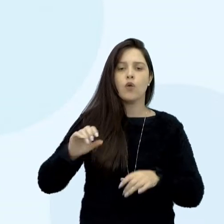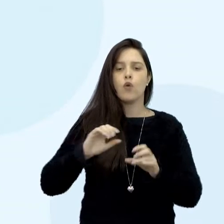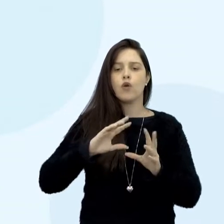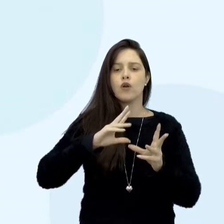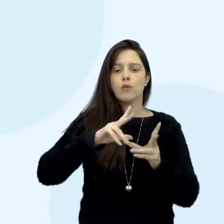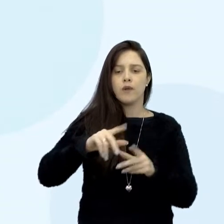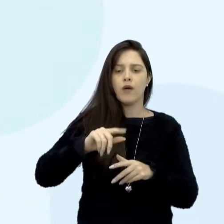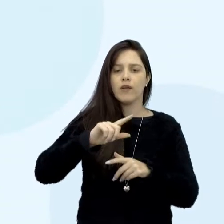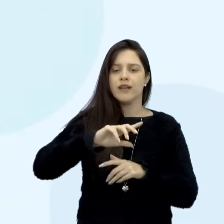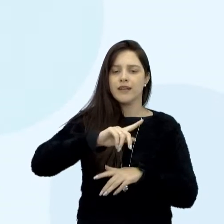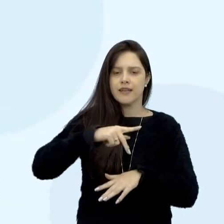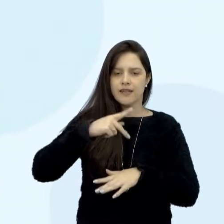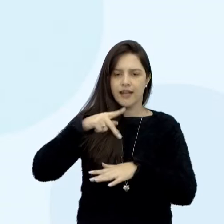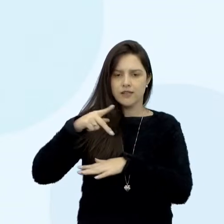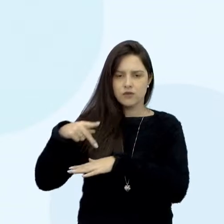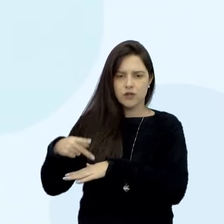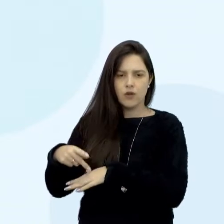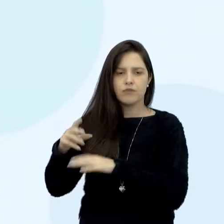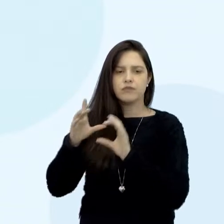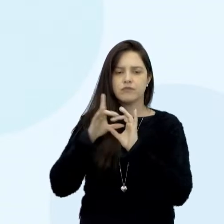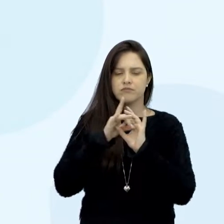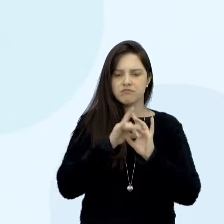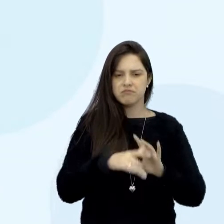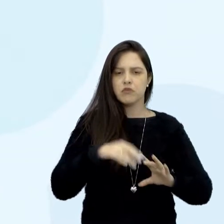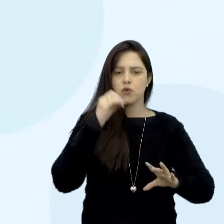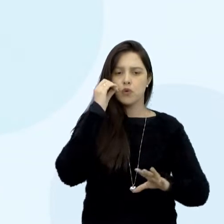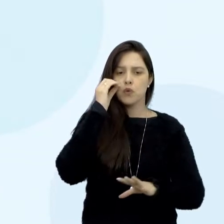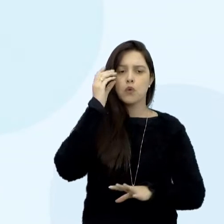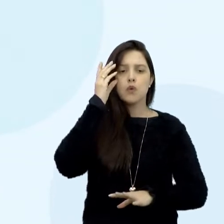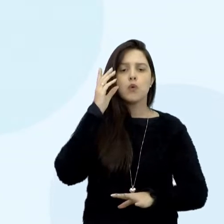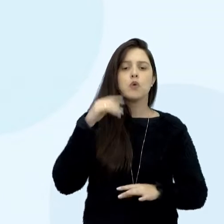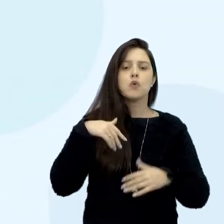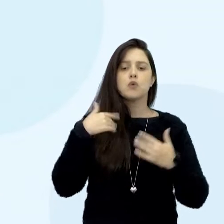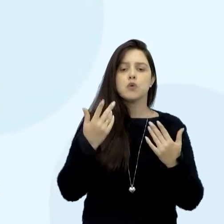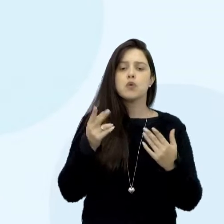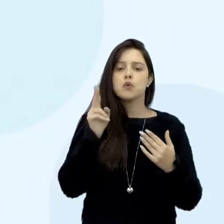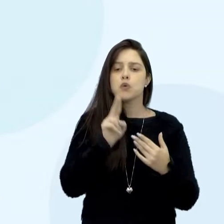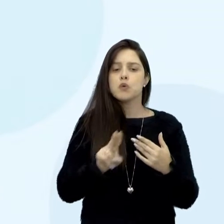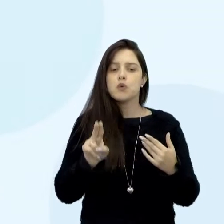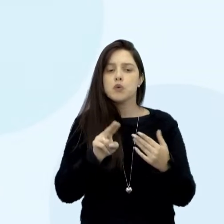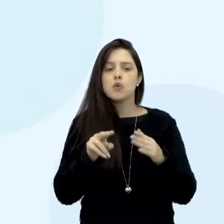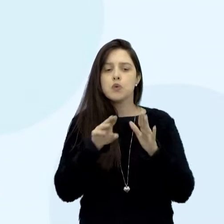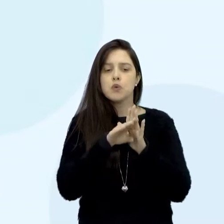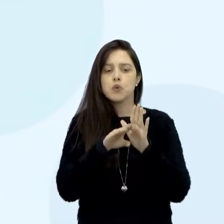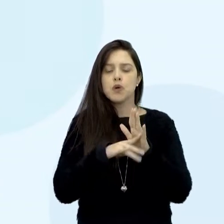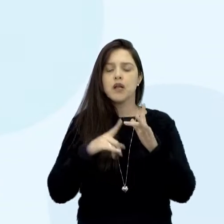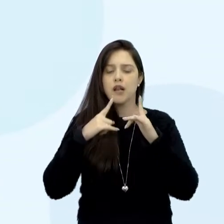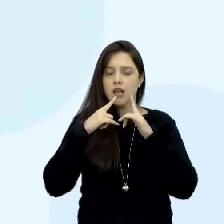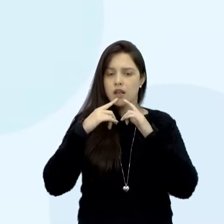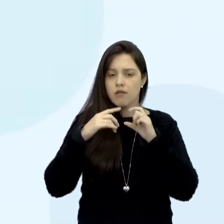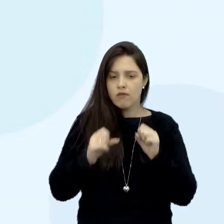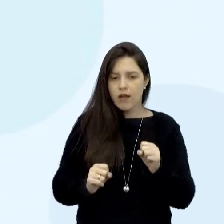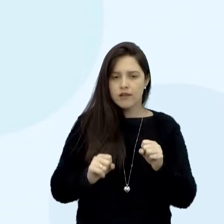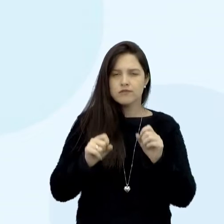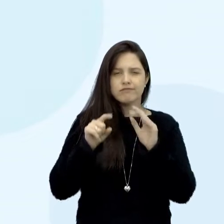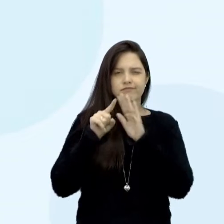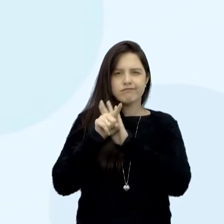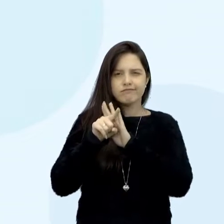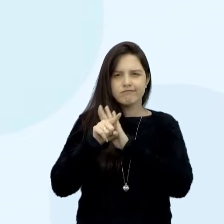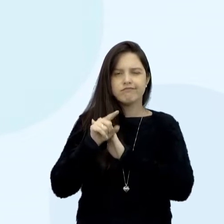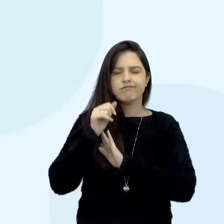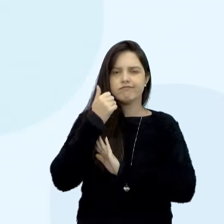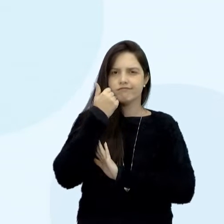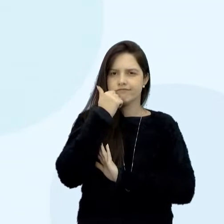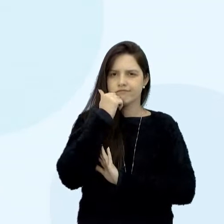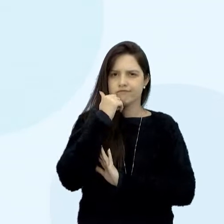global, contextualizando os conhecimentos em sua realidade local e utilizando-se procedimentos e linguagens adequadas à investigação científica.